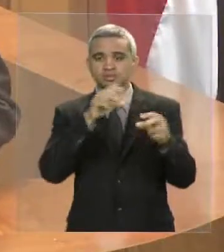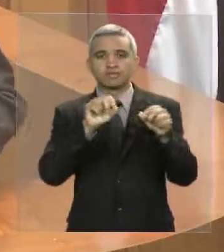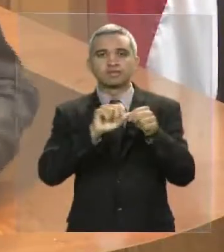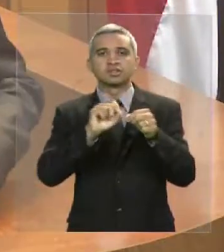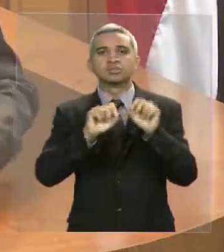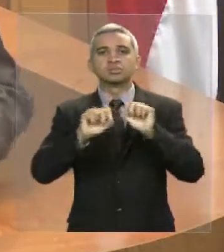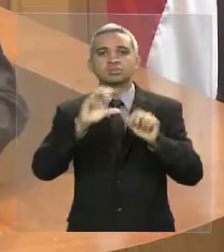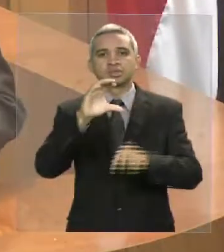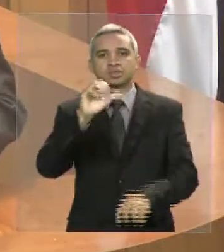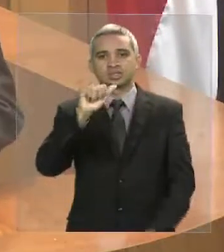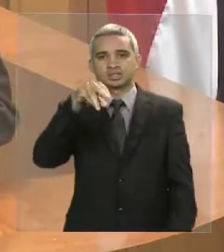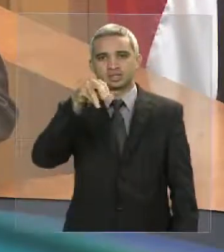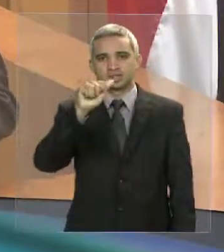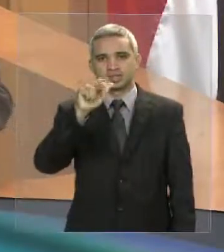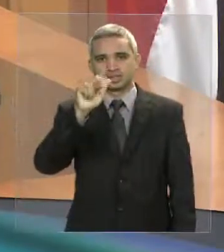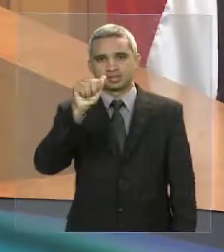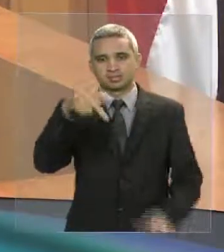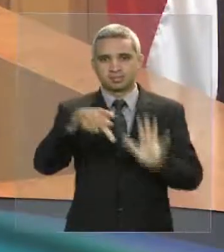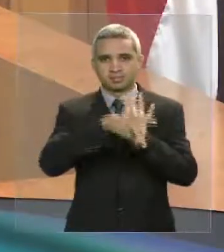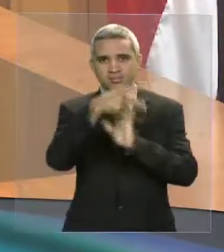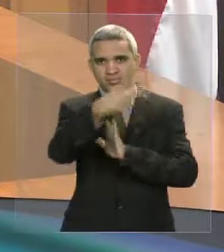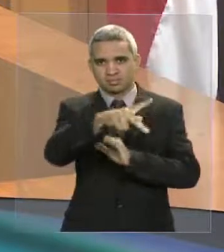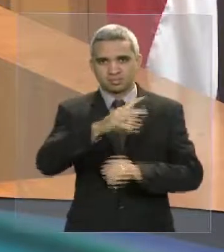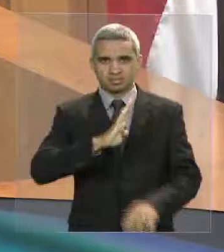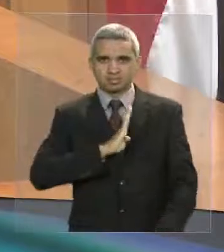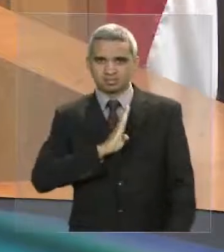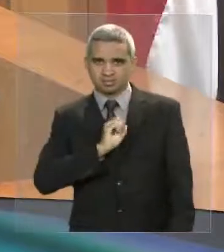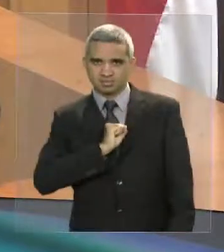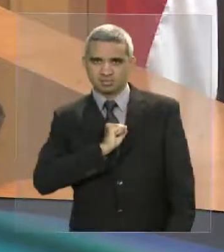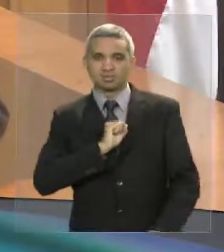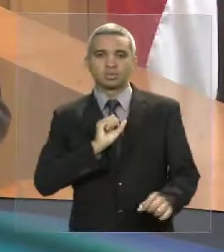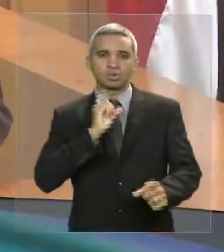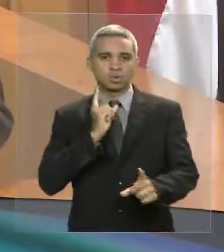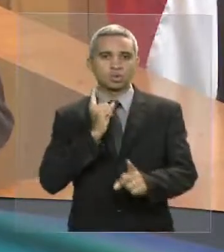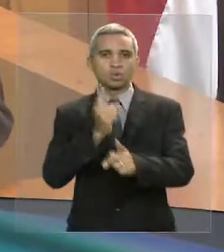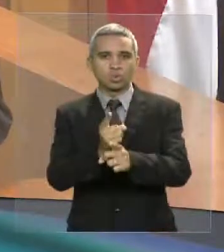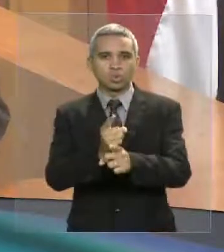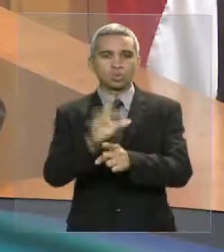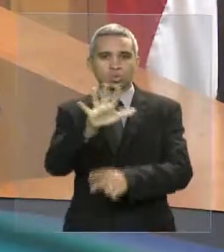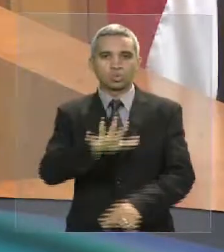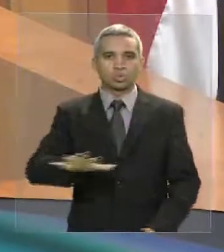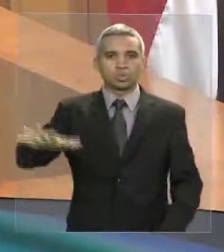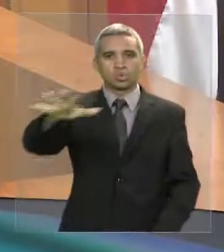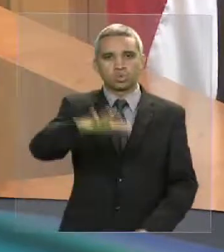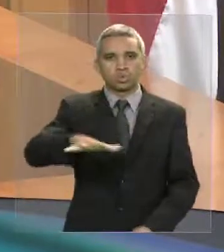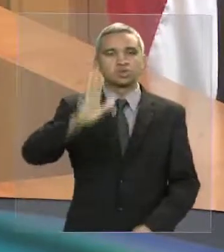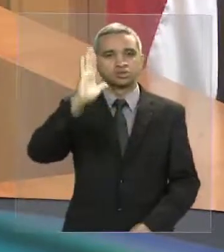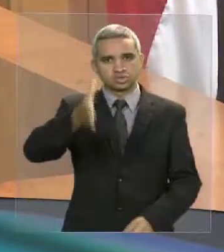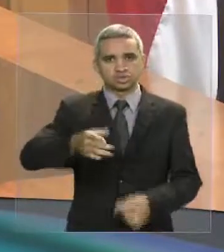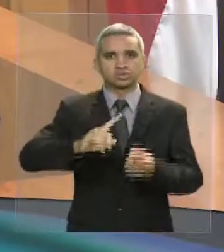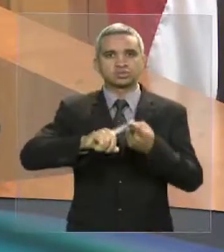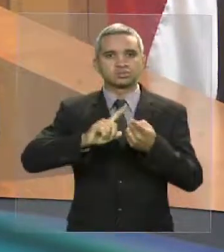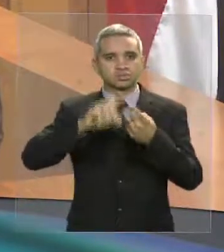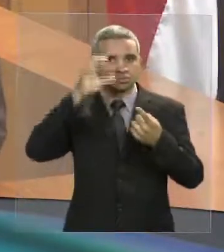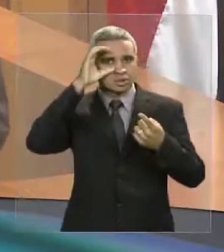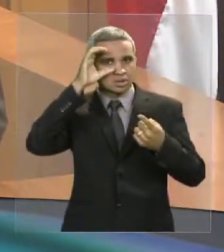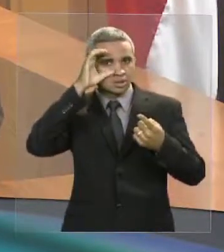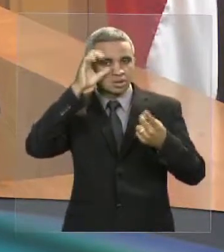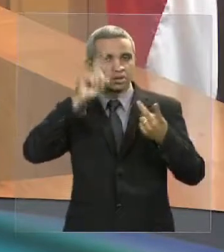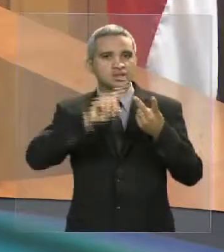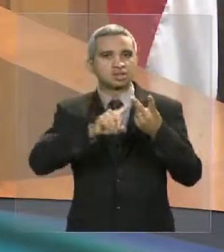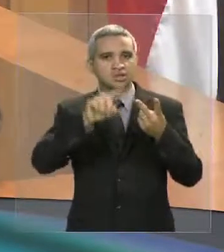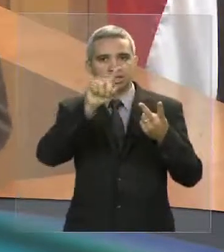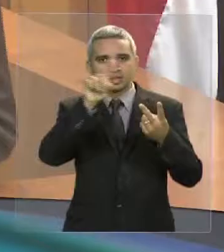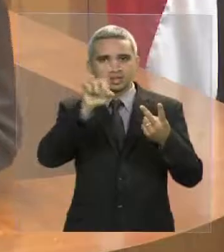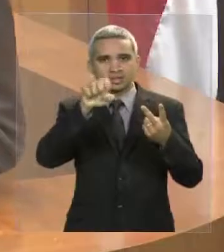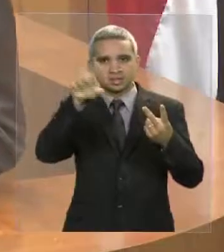encontro regional para discutir segurança pública. Inclusive, já confirmado, deputado Zé Inácio, deputado Cabo Campos, vão estar nos acompanhando.